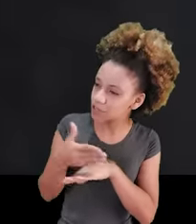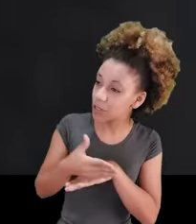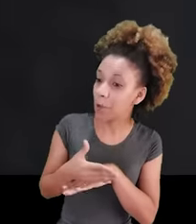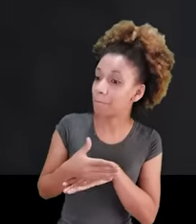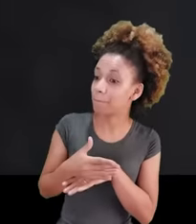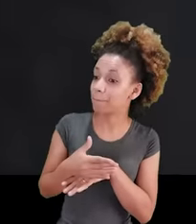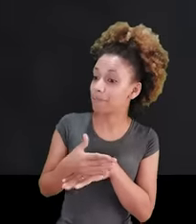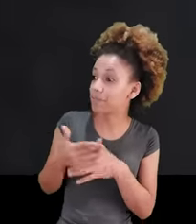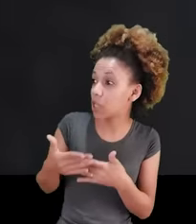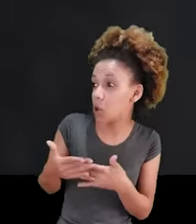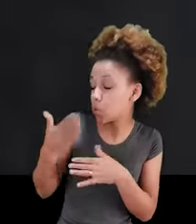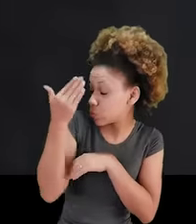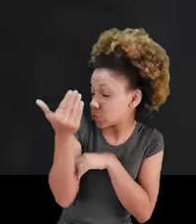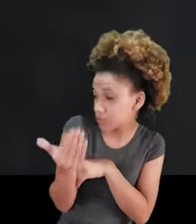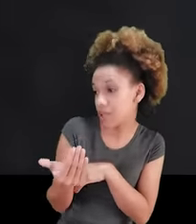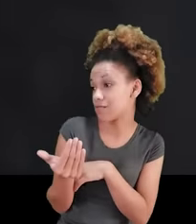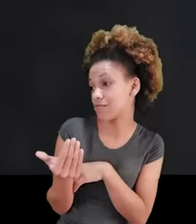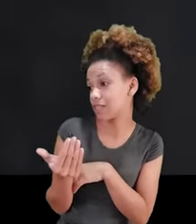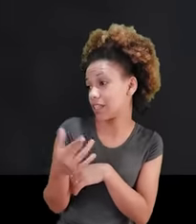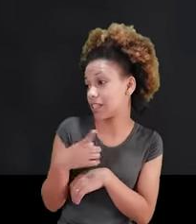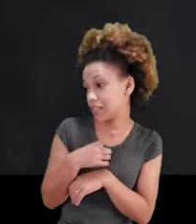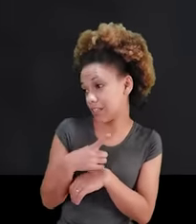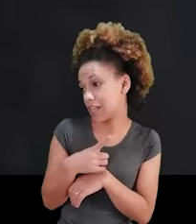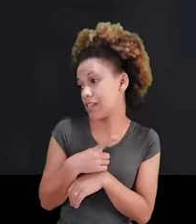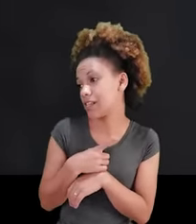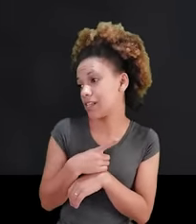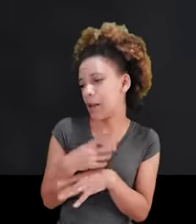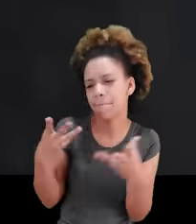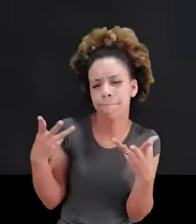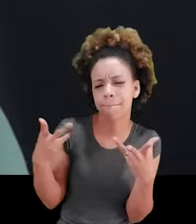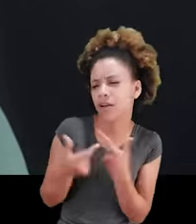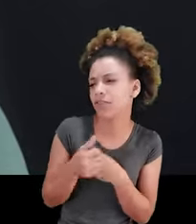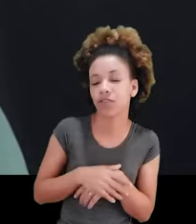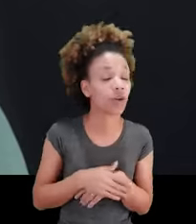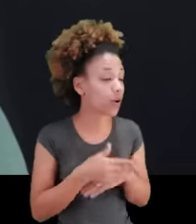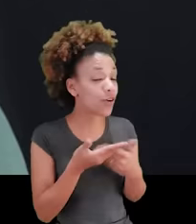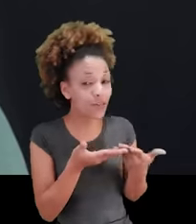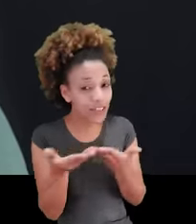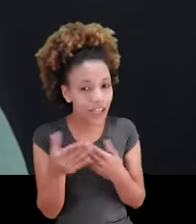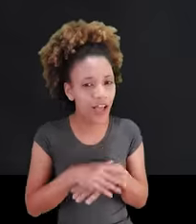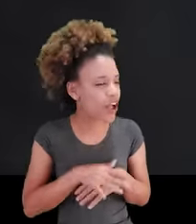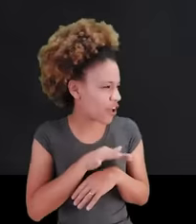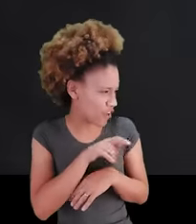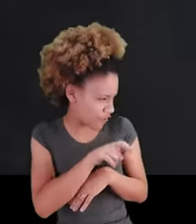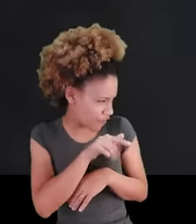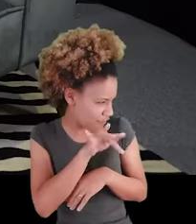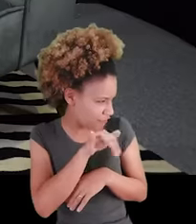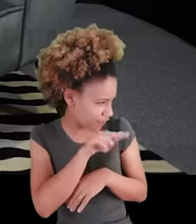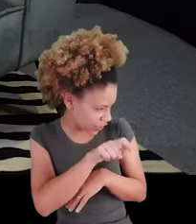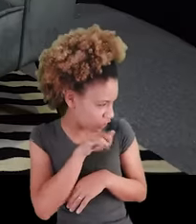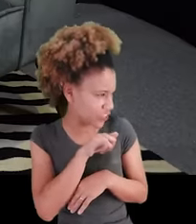estares cá com o sucesso que é mais do que merecido. Tu és um gajo incrível, Maurício. Como diria vocês, fixe. És um gajo muito